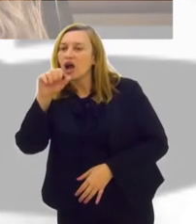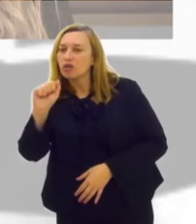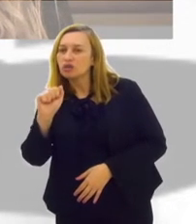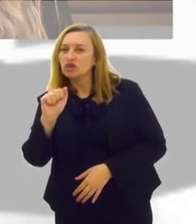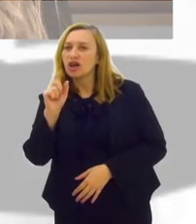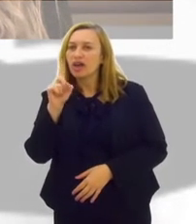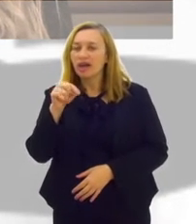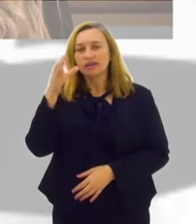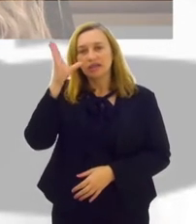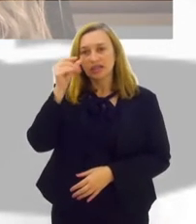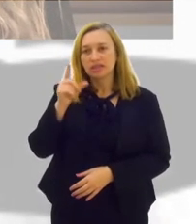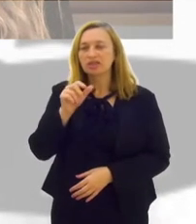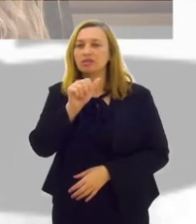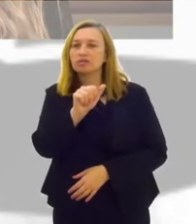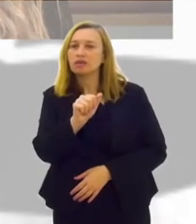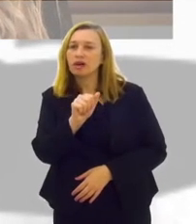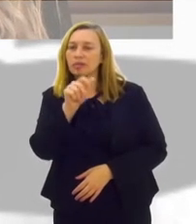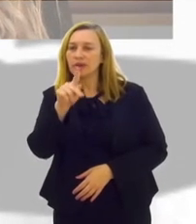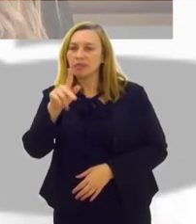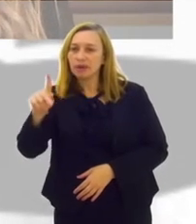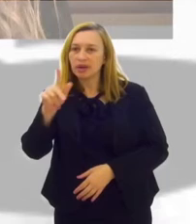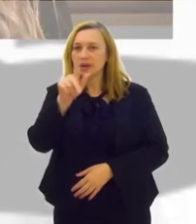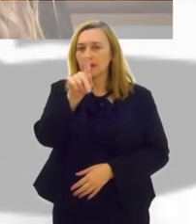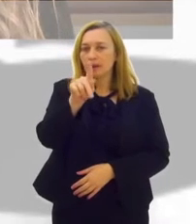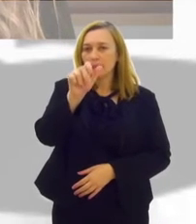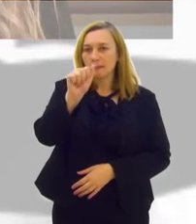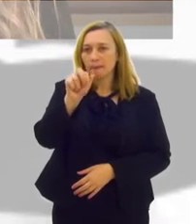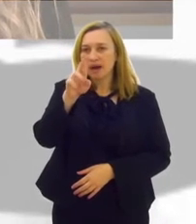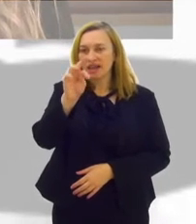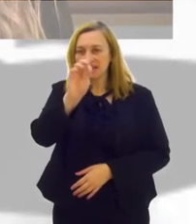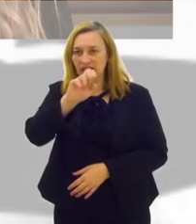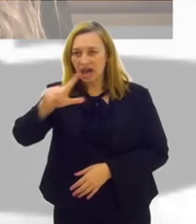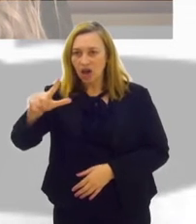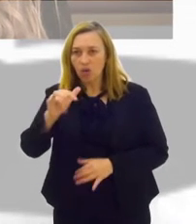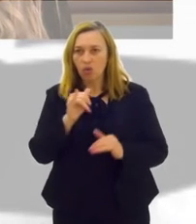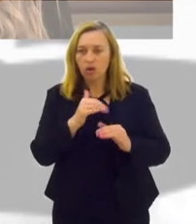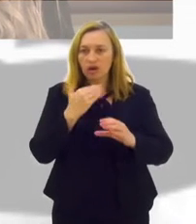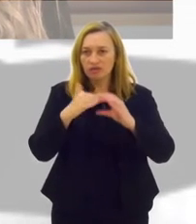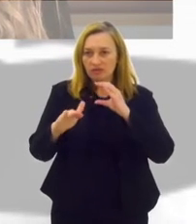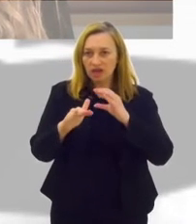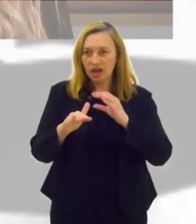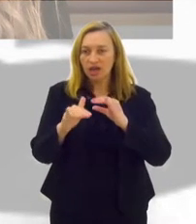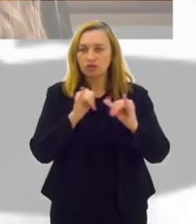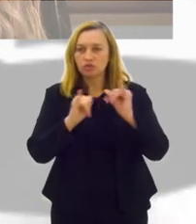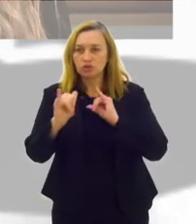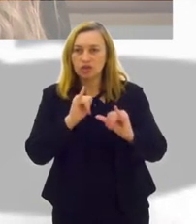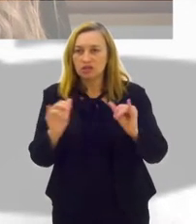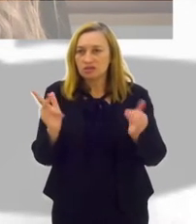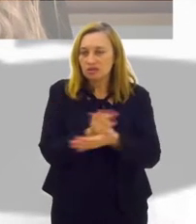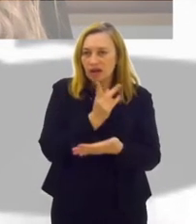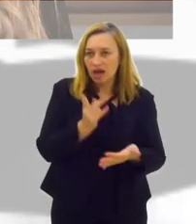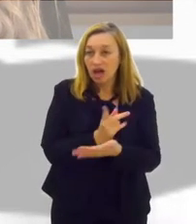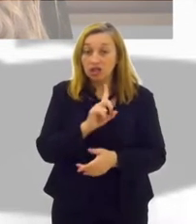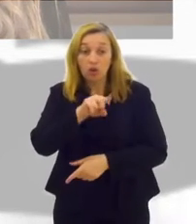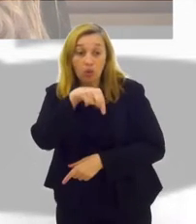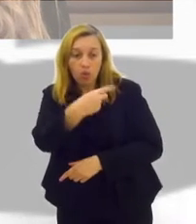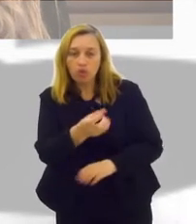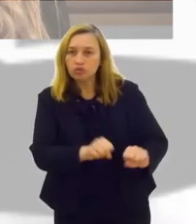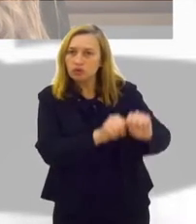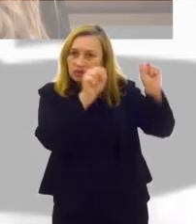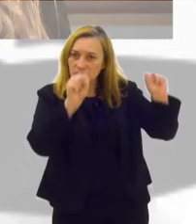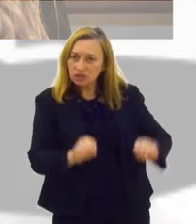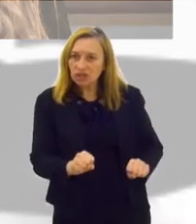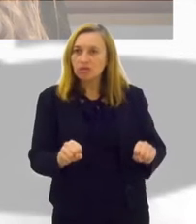interessante porque, além desse aplicativo Pardal, que é um aplicativo para enviar notícias de irregularidades, há um